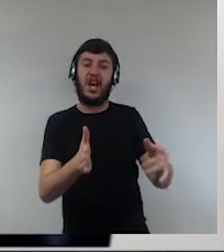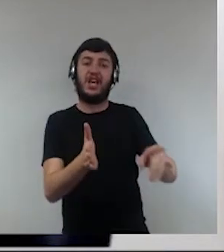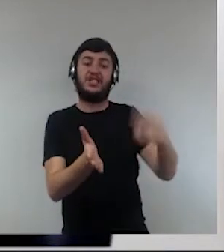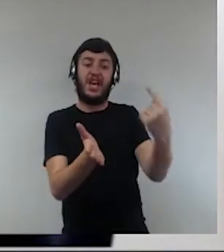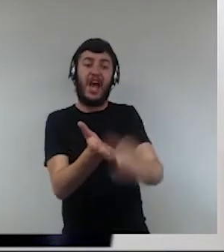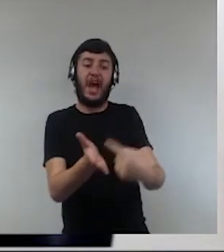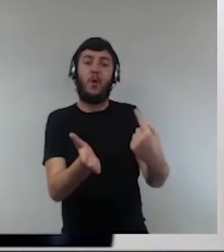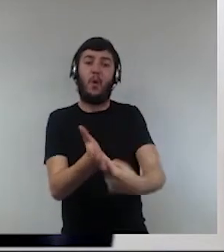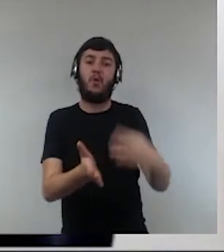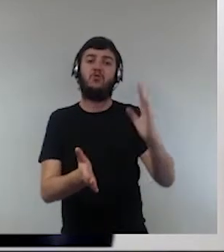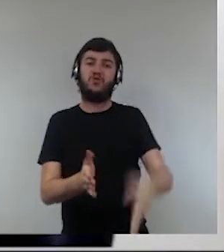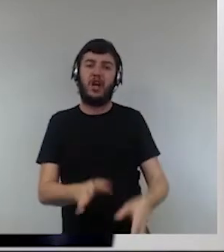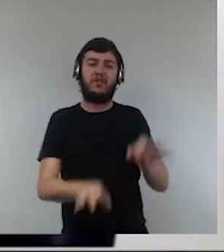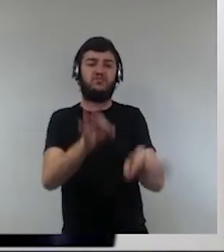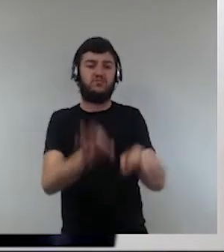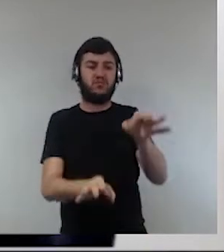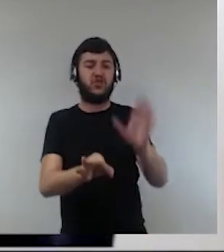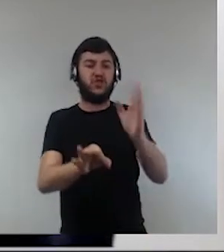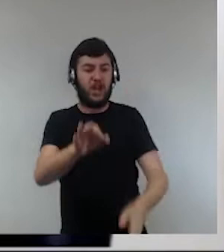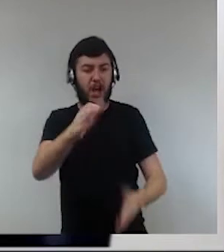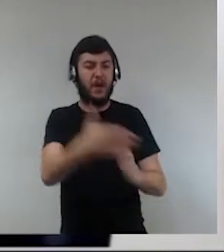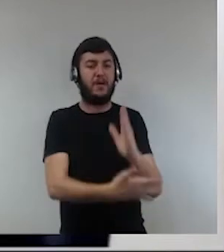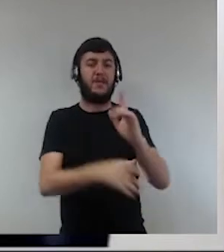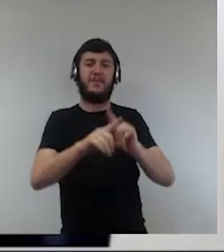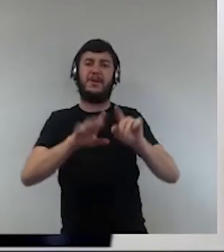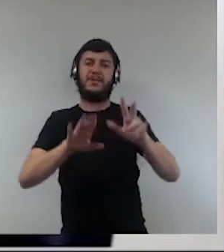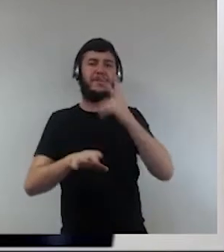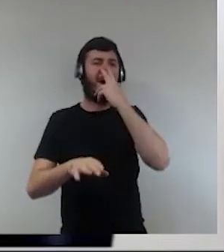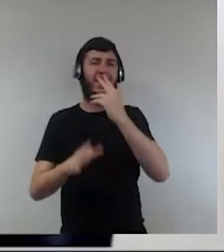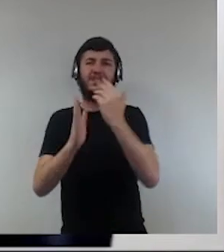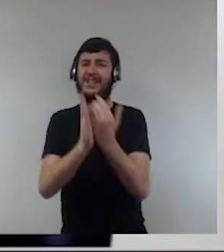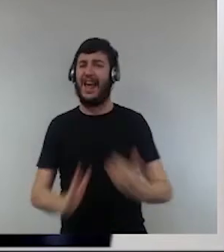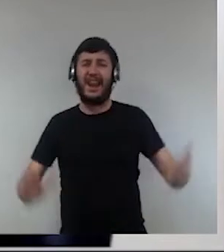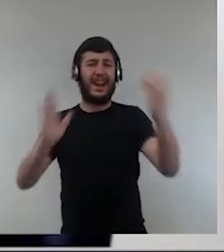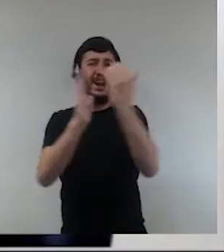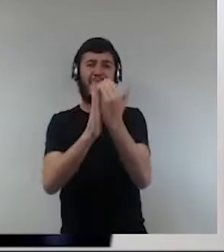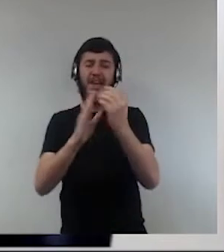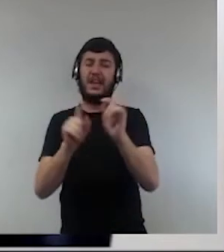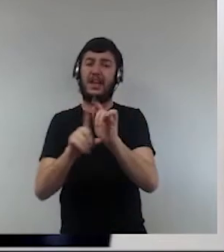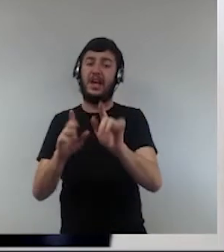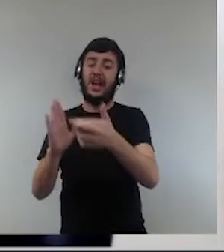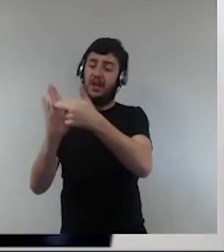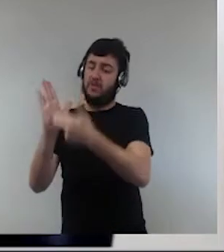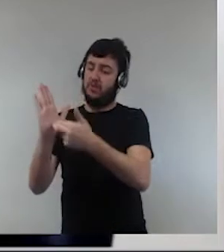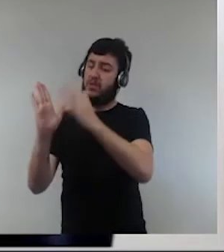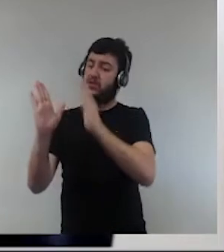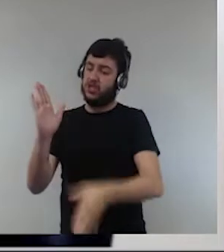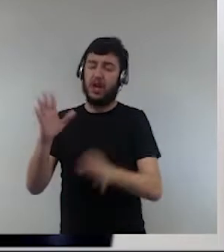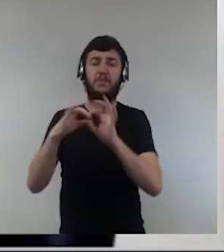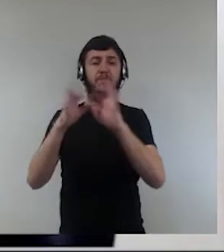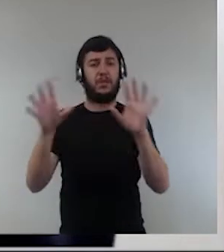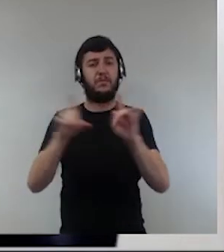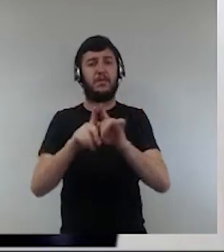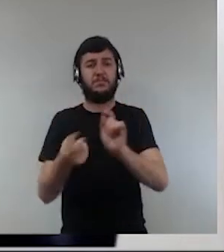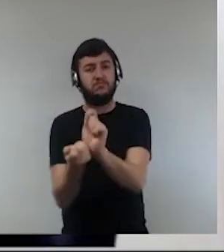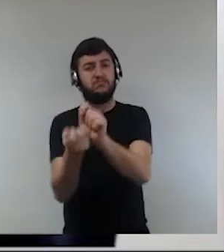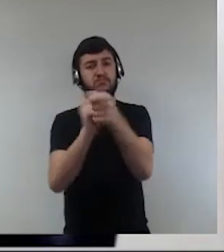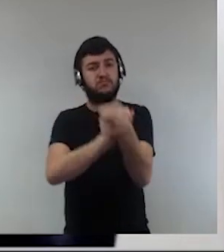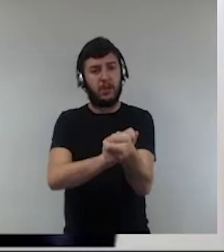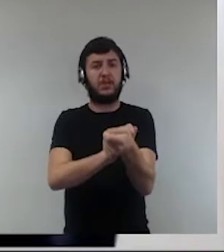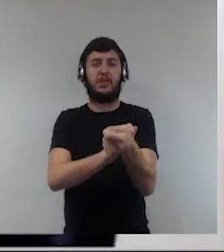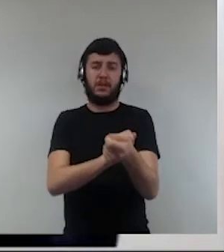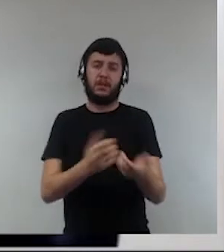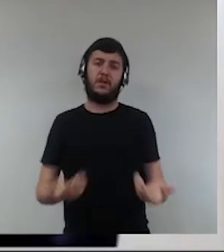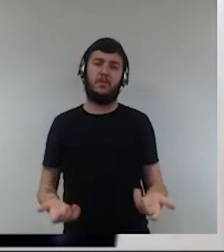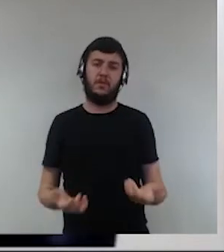em julgado, me parece ir muito além do que a norma permite e se adequa ao caso